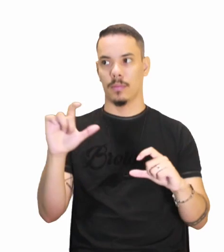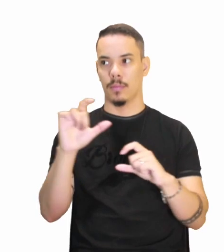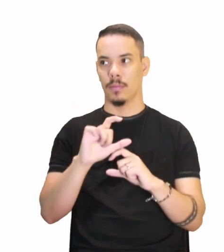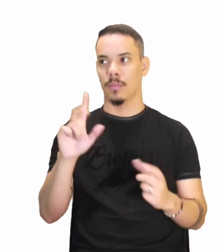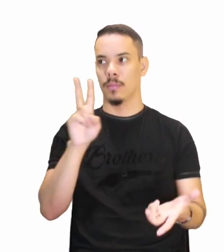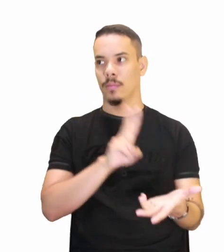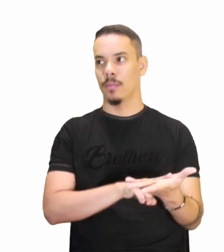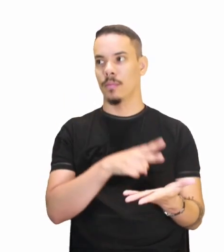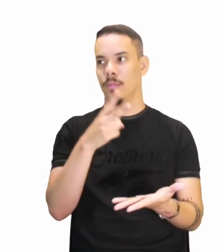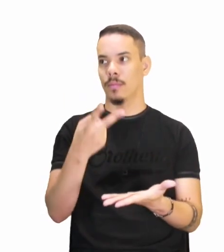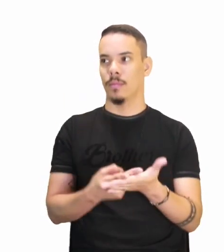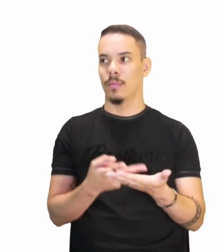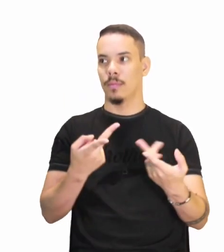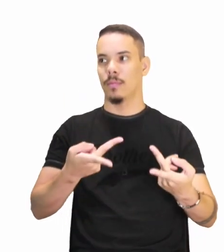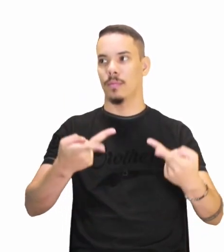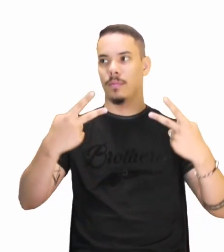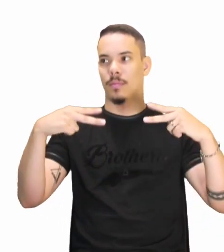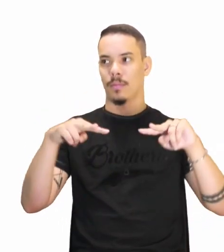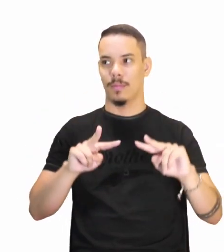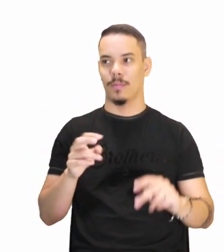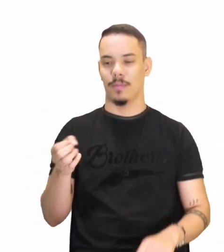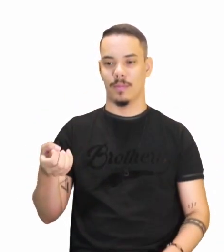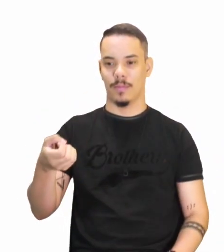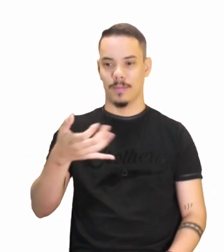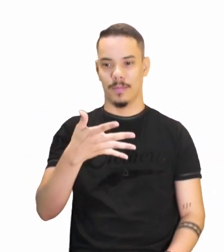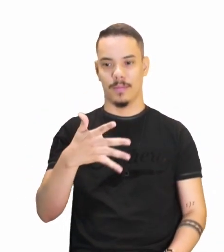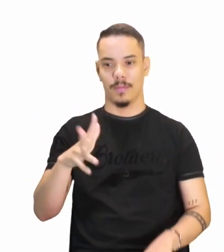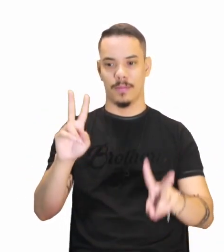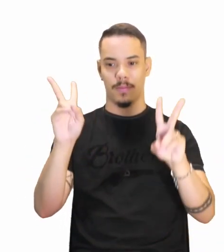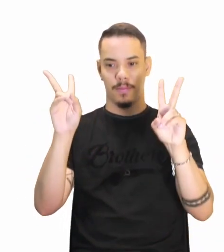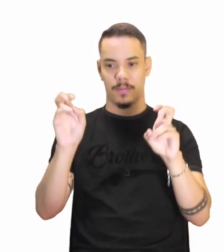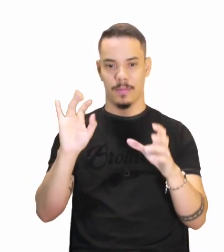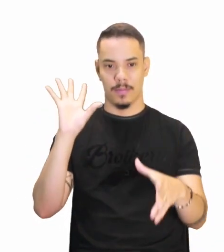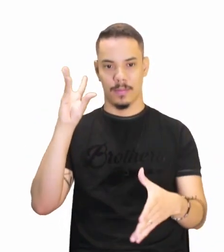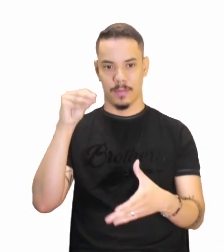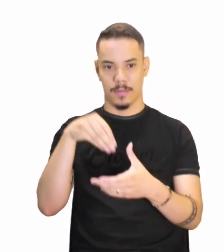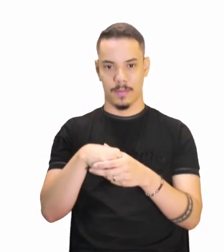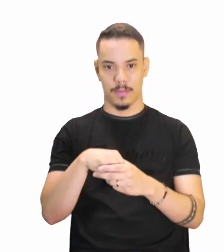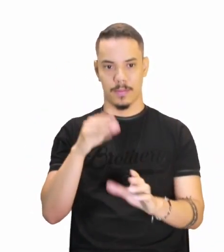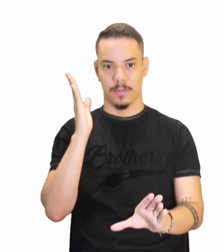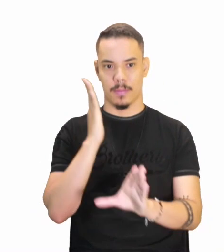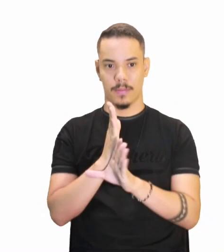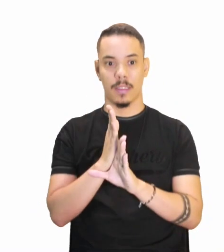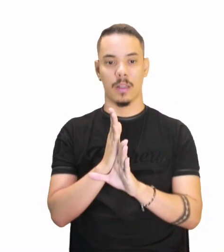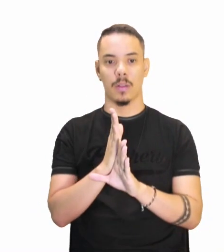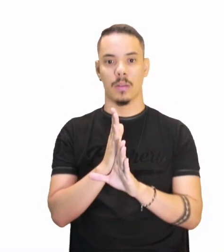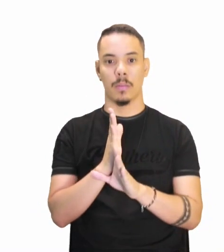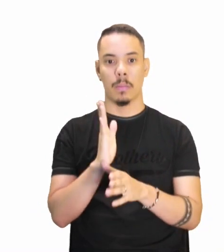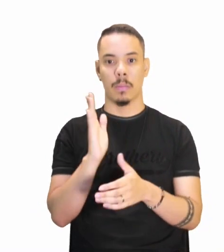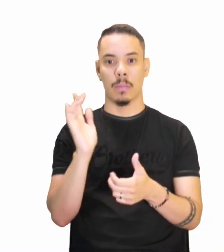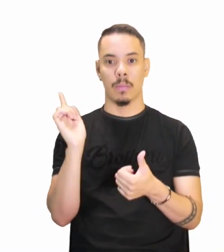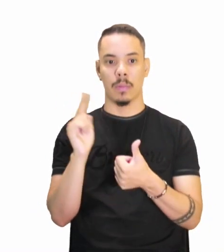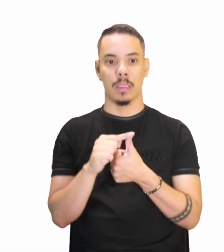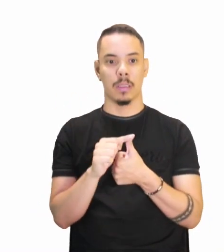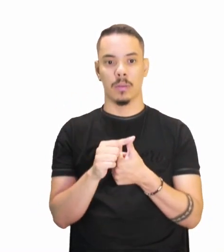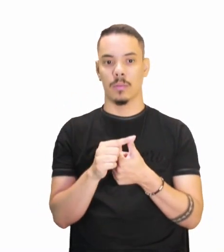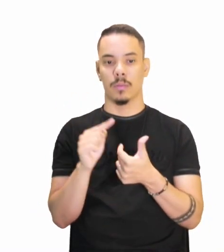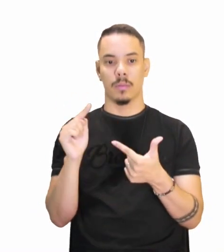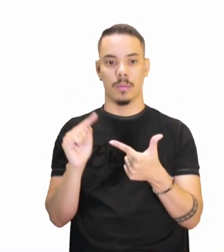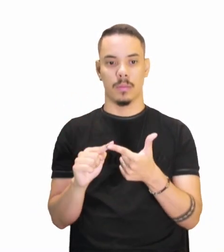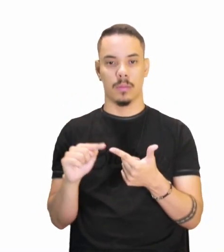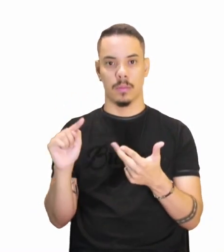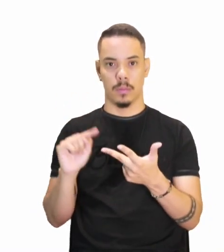o novo aspecto do tema é introduzido pela expressão aí você vai